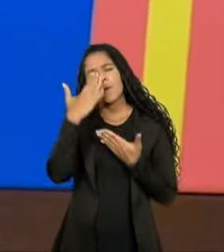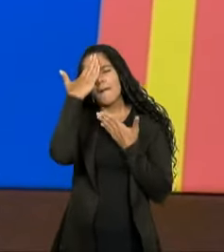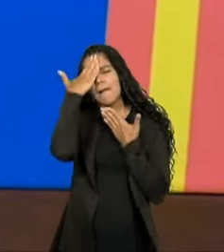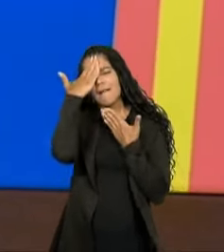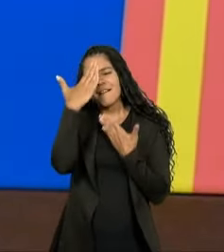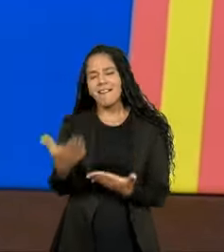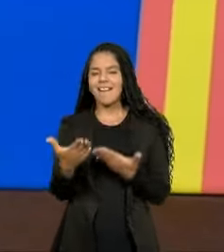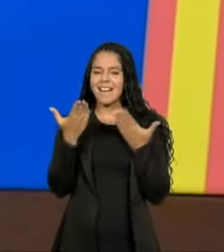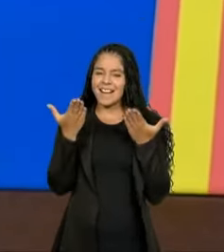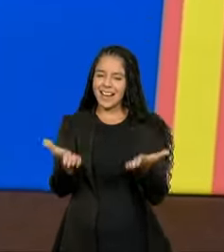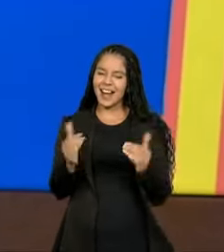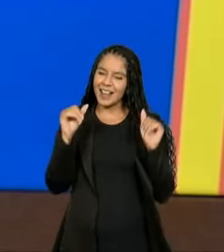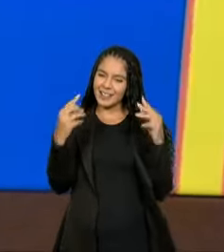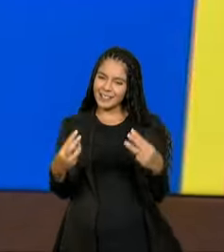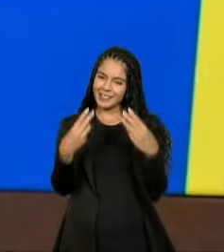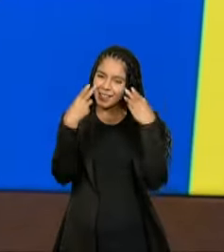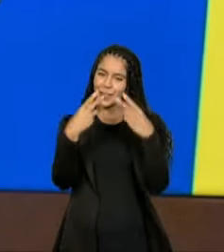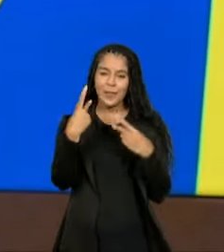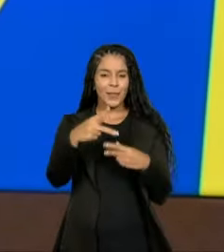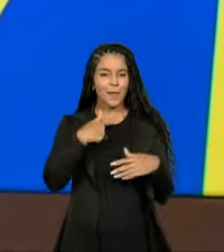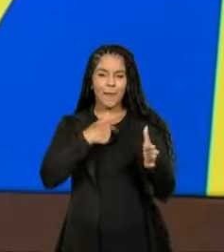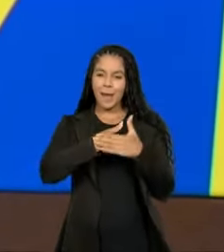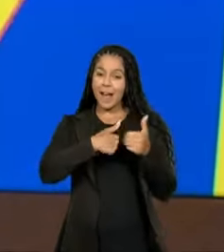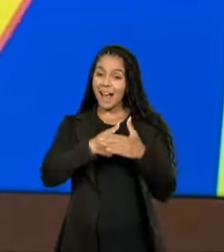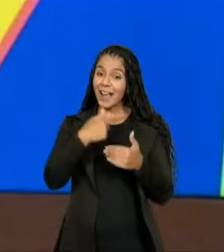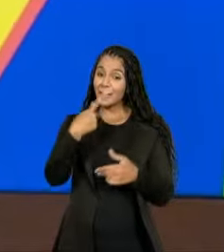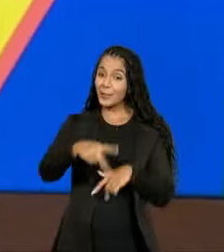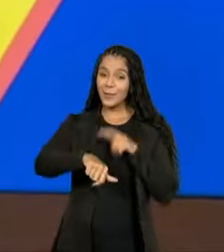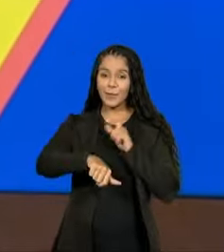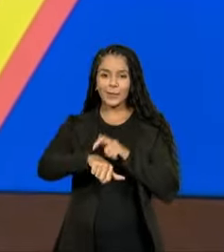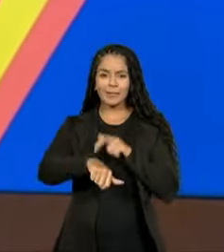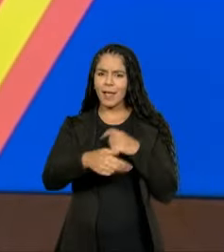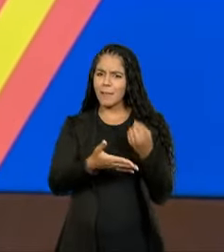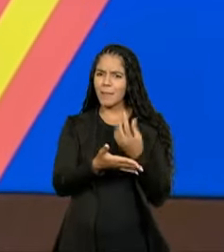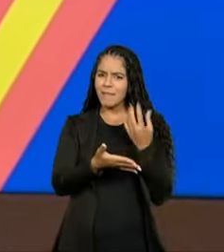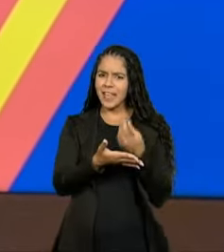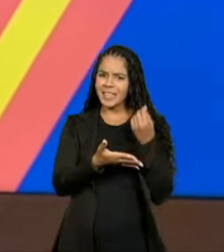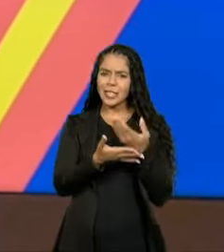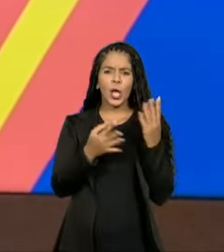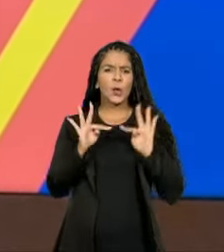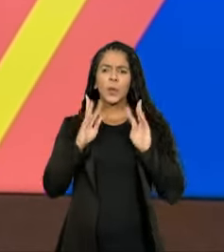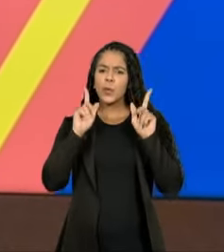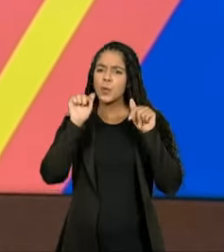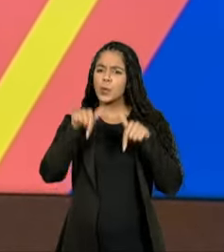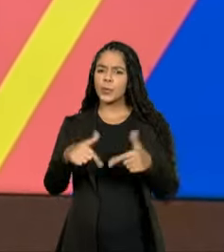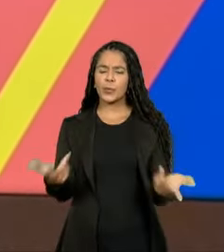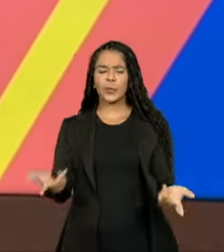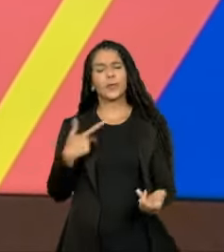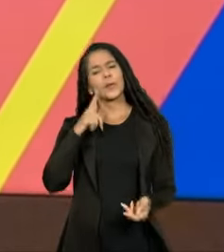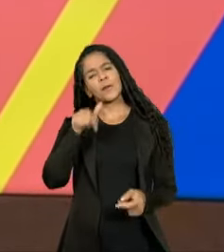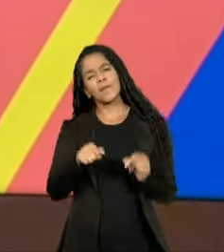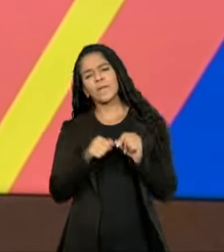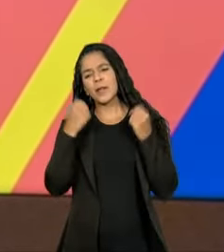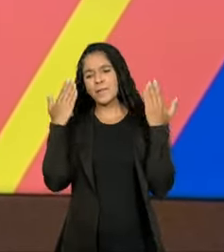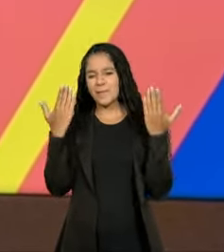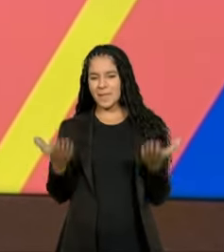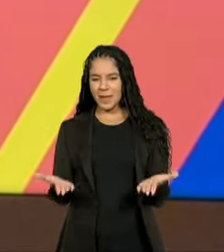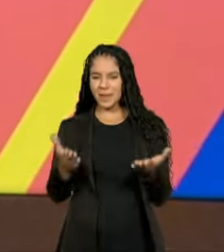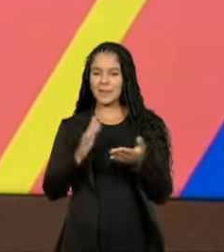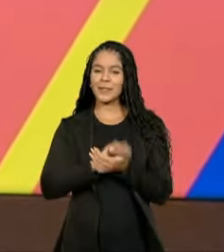sua audiência, o seu carinho, o seu tempo, as suas mensagens. Tudo isso aqui, gente, é feito para